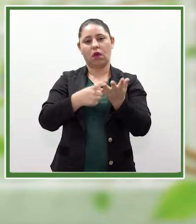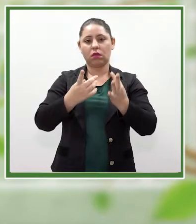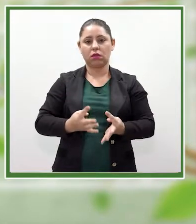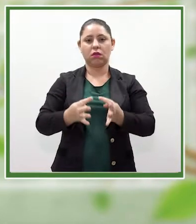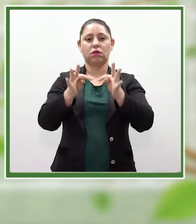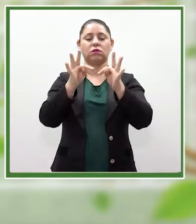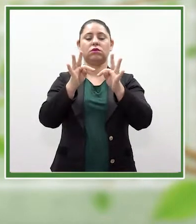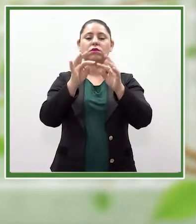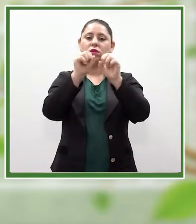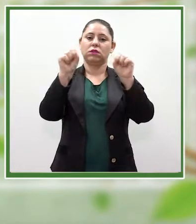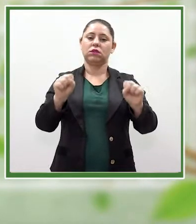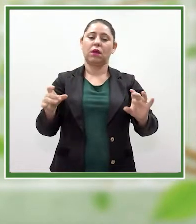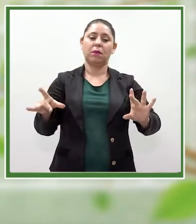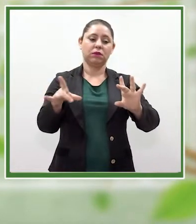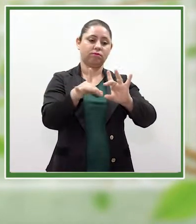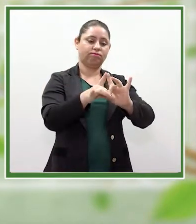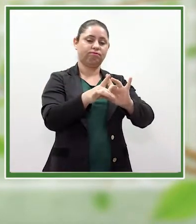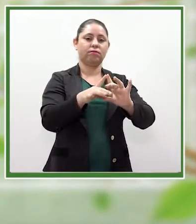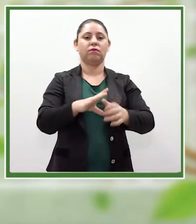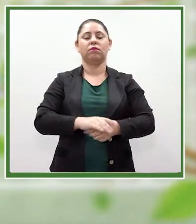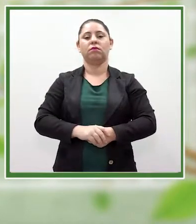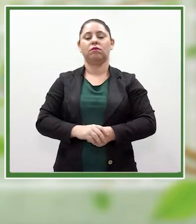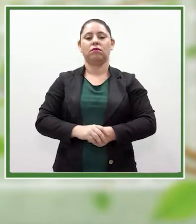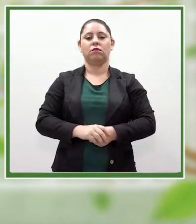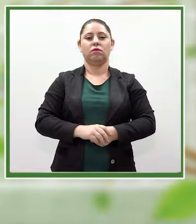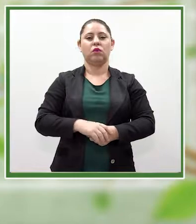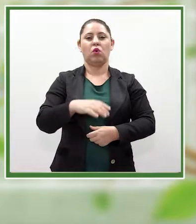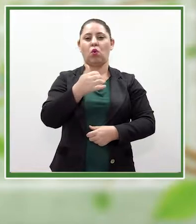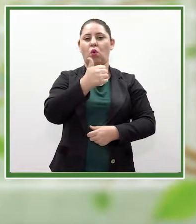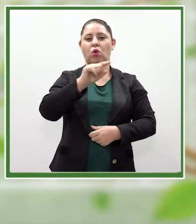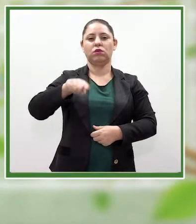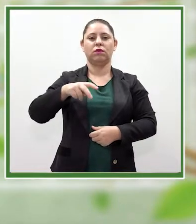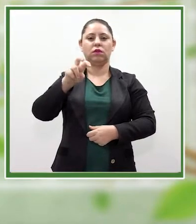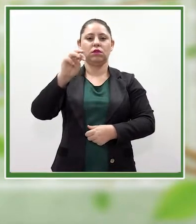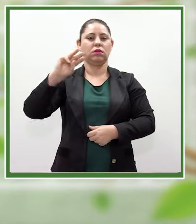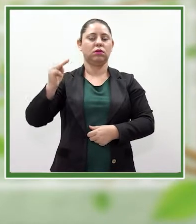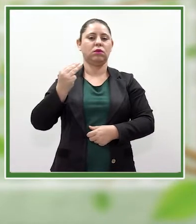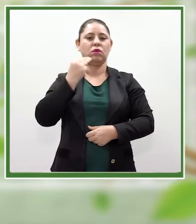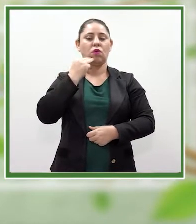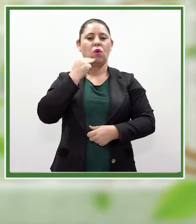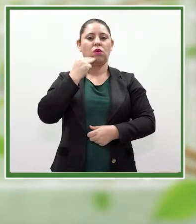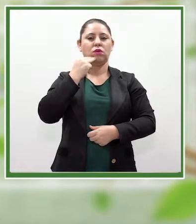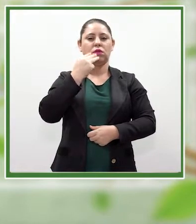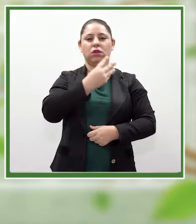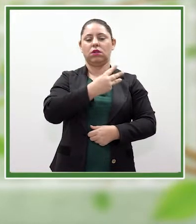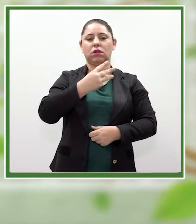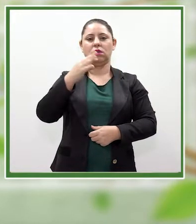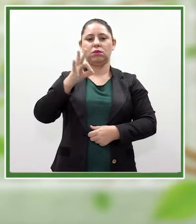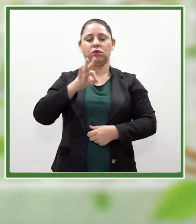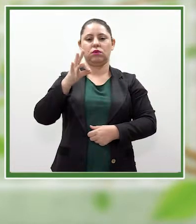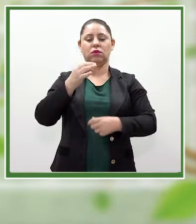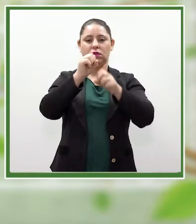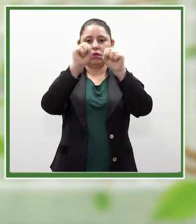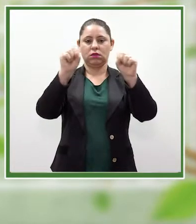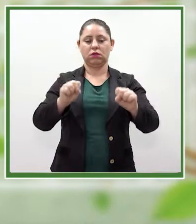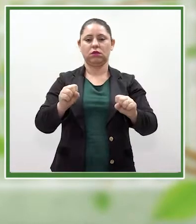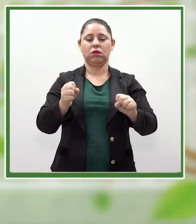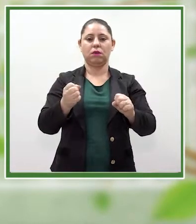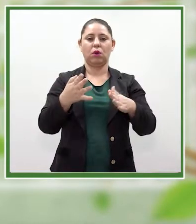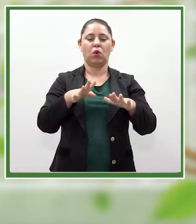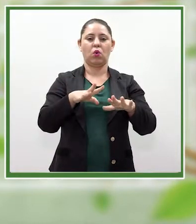gostaram e aderiram, então, à tecnologia dos sistemas integrados. Desses 11 milhões e meio, a maior